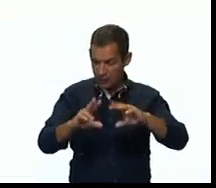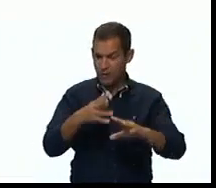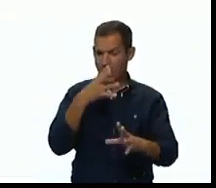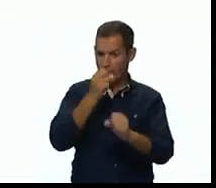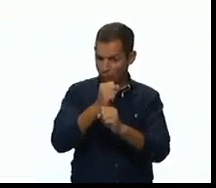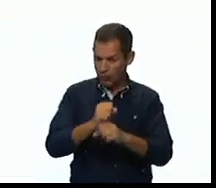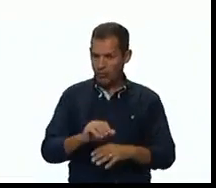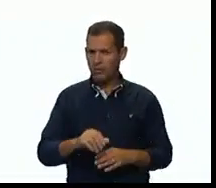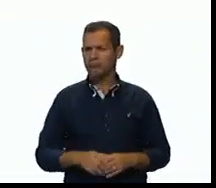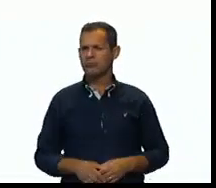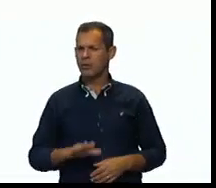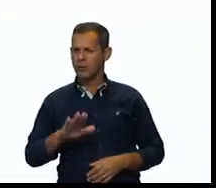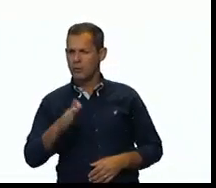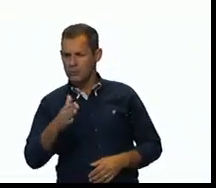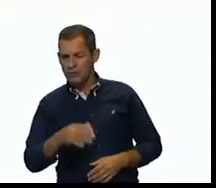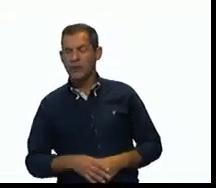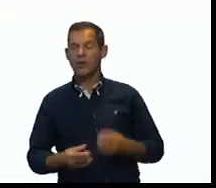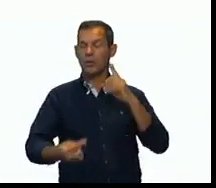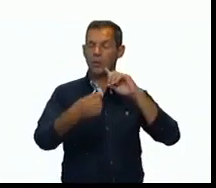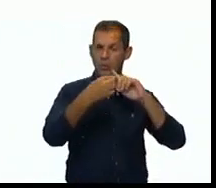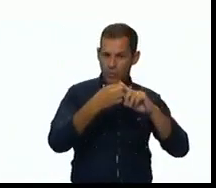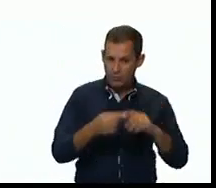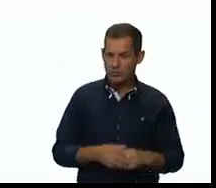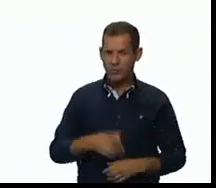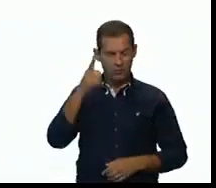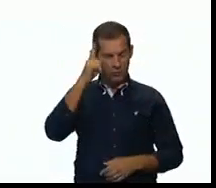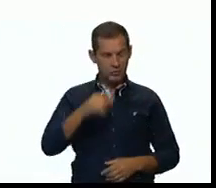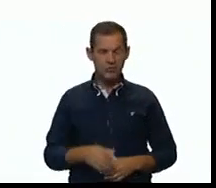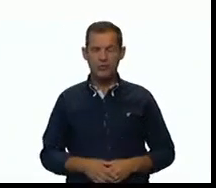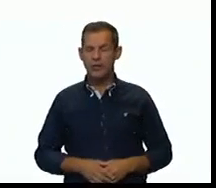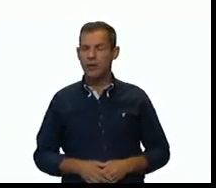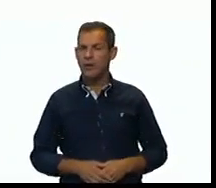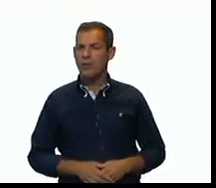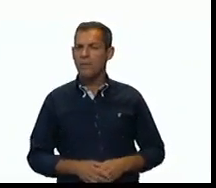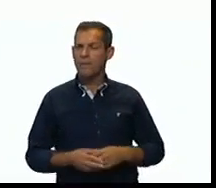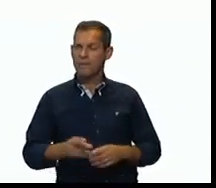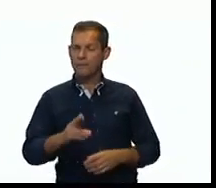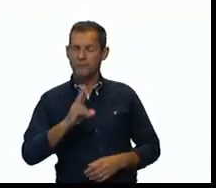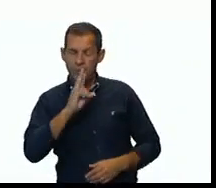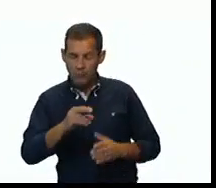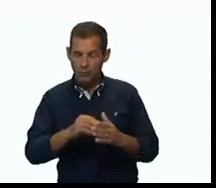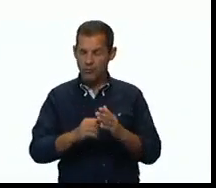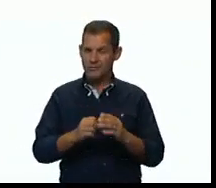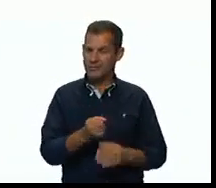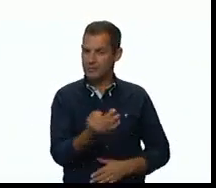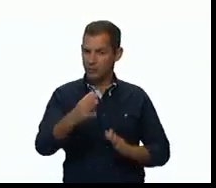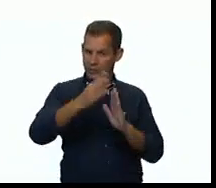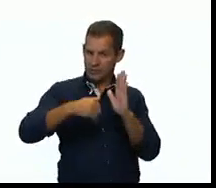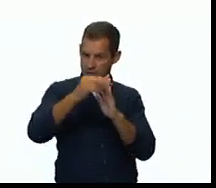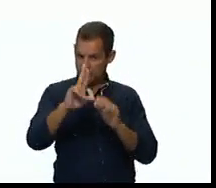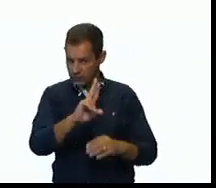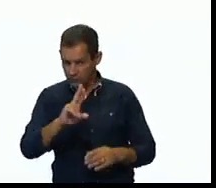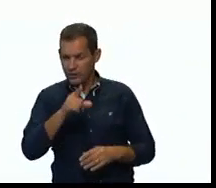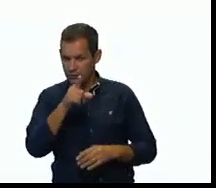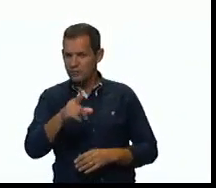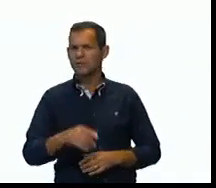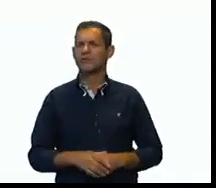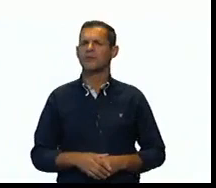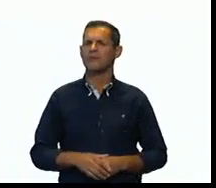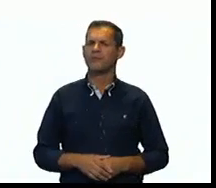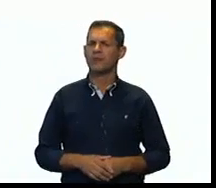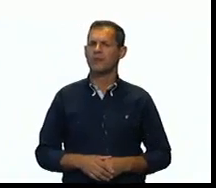cálculo aproximado, com a finalidade de se obter um primeiro resultado sobre a quantidade de tinta utilizada. Então, você,